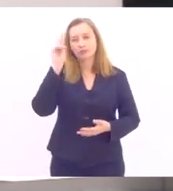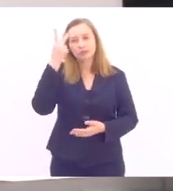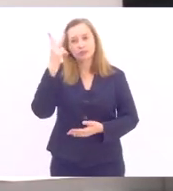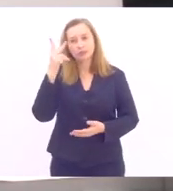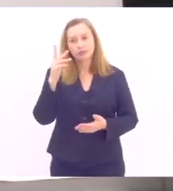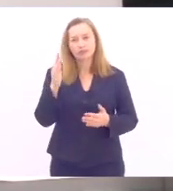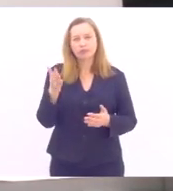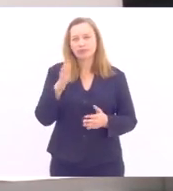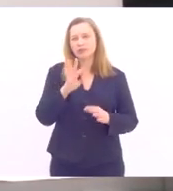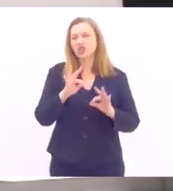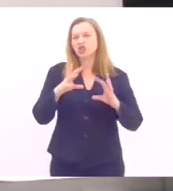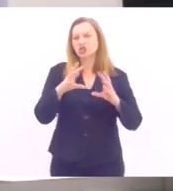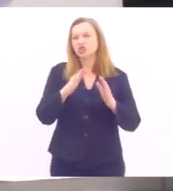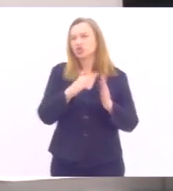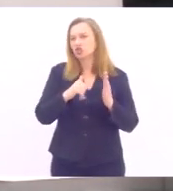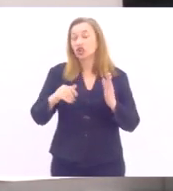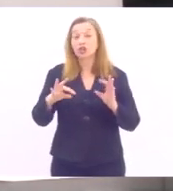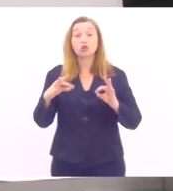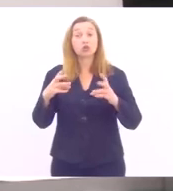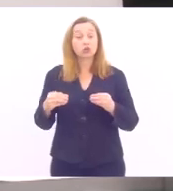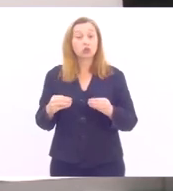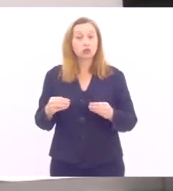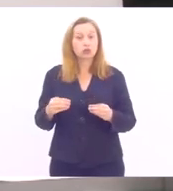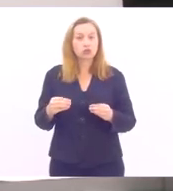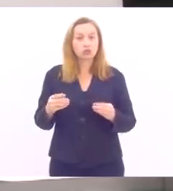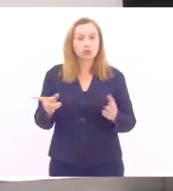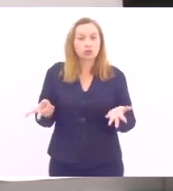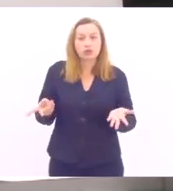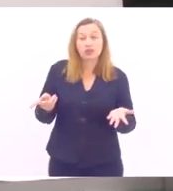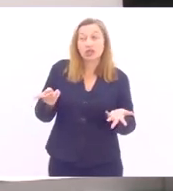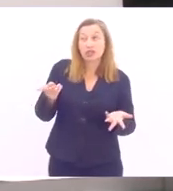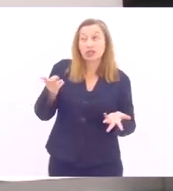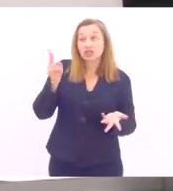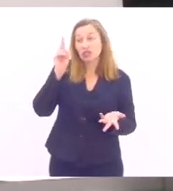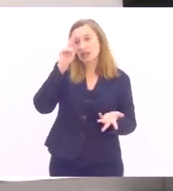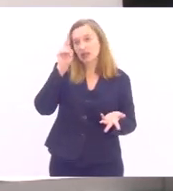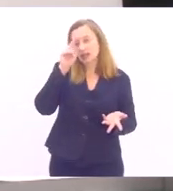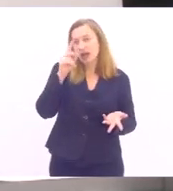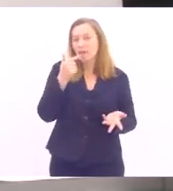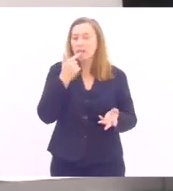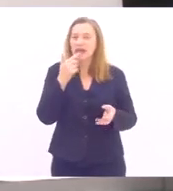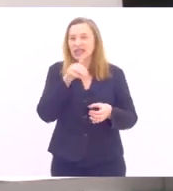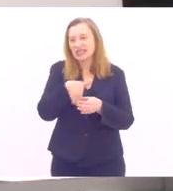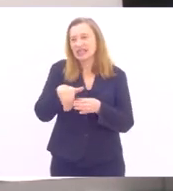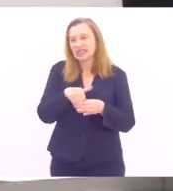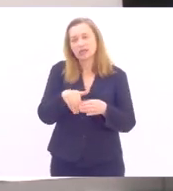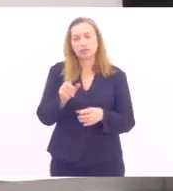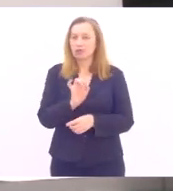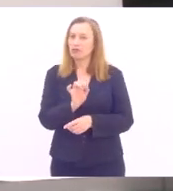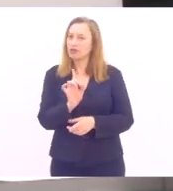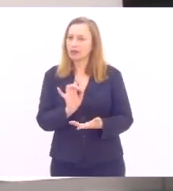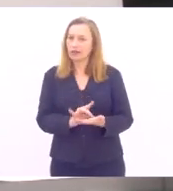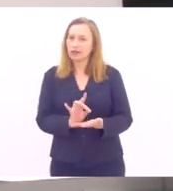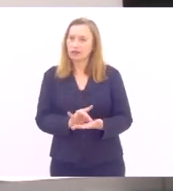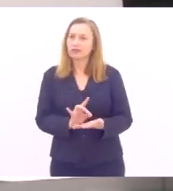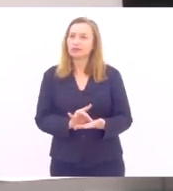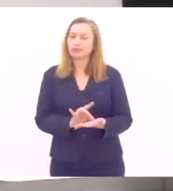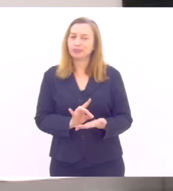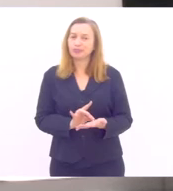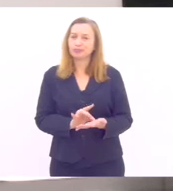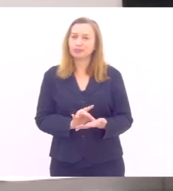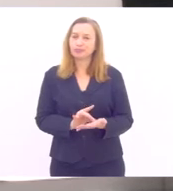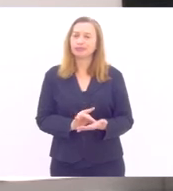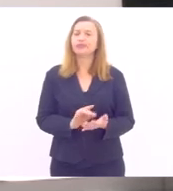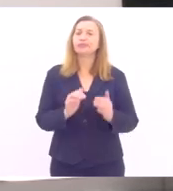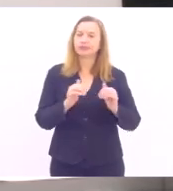afastar qualquer questão que surgiu agora uma questão com a proximidade das eleições. Não é verdade. Tem a lei do Estádio